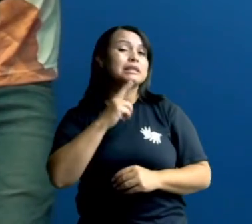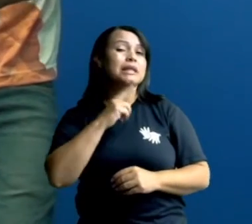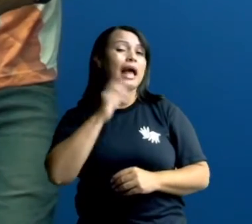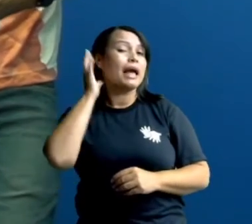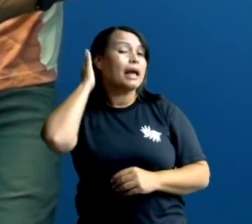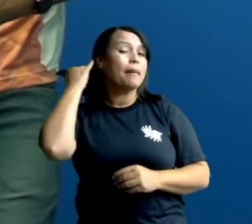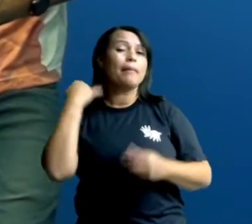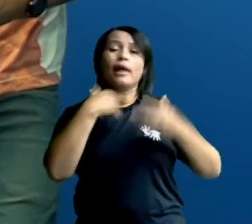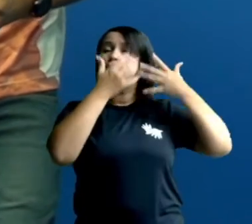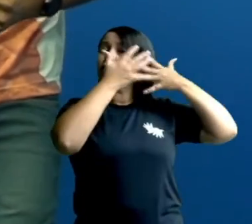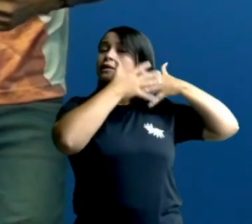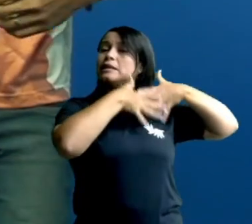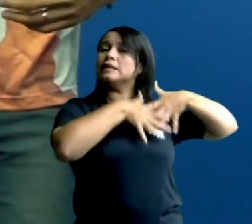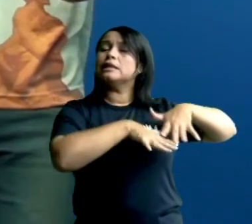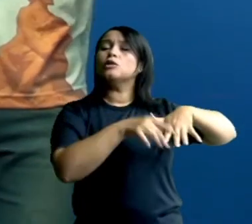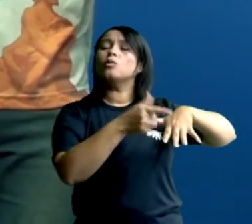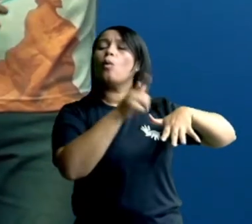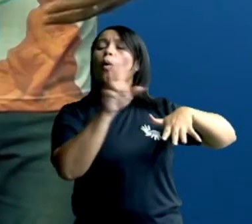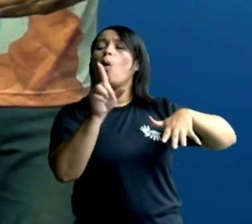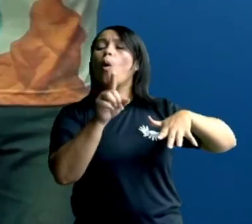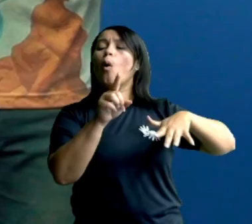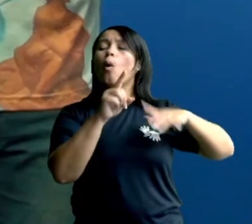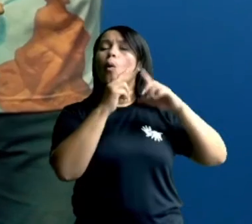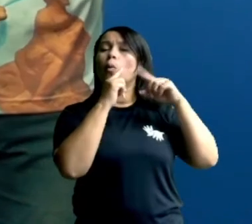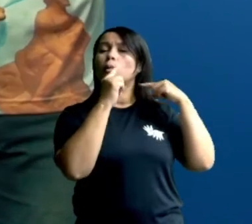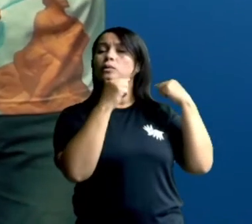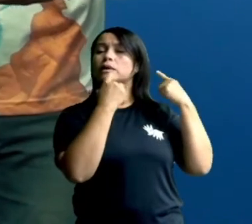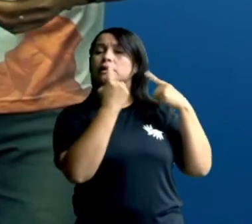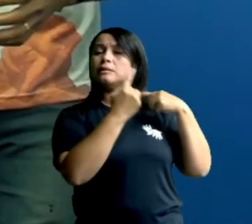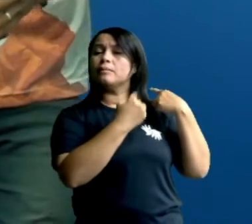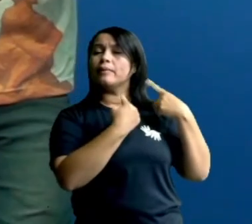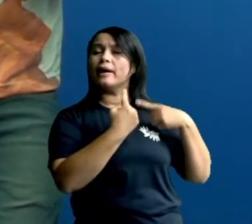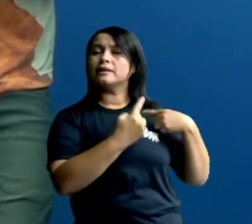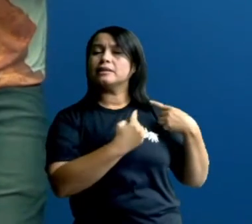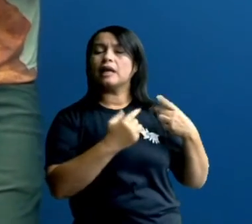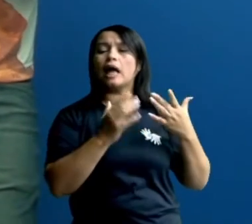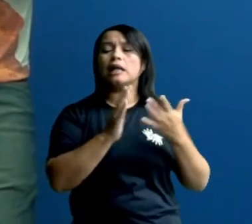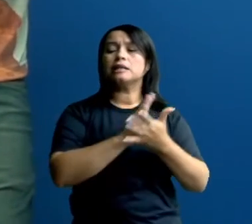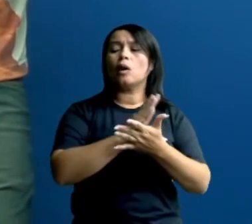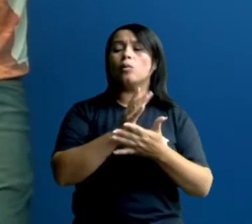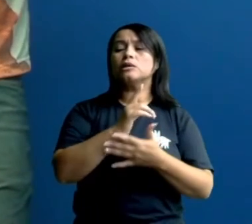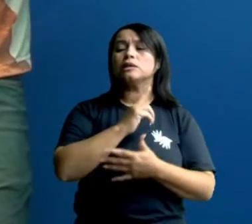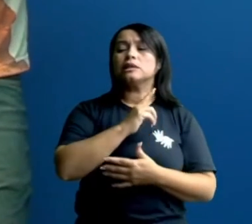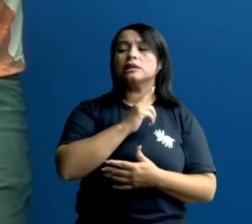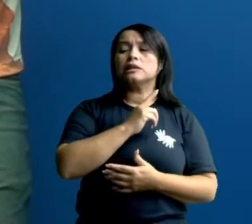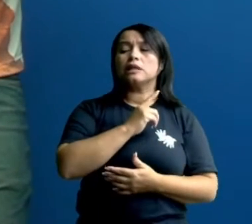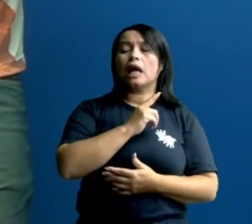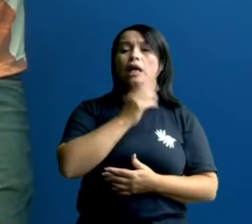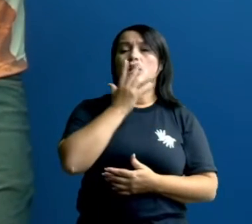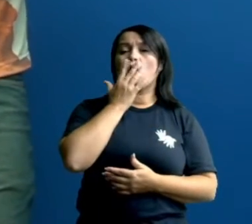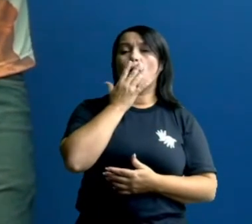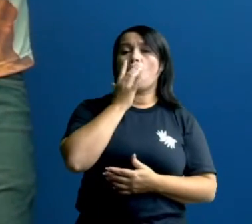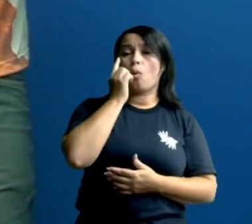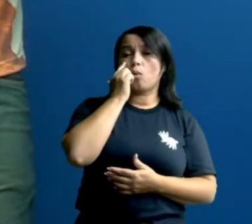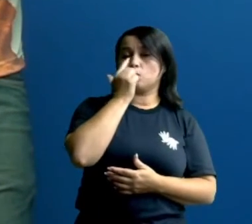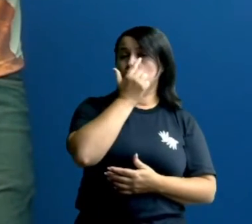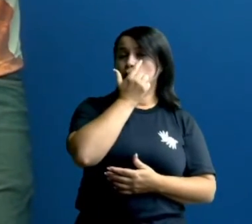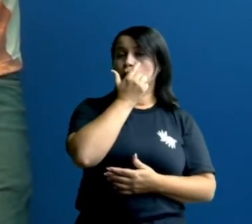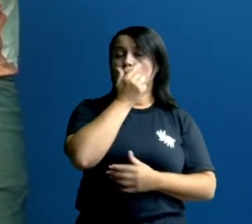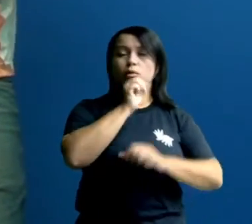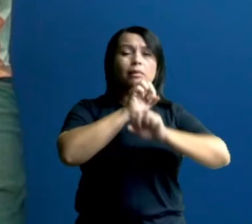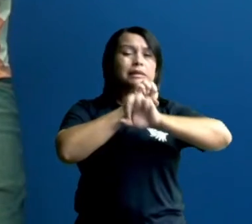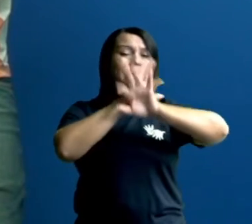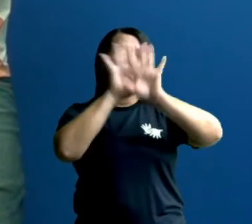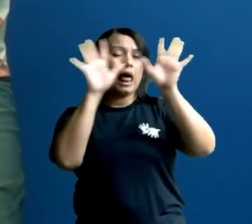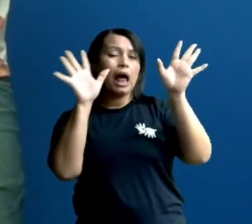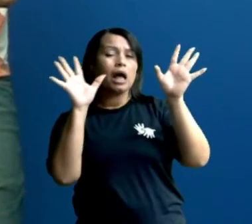cabelos mais lisos, outras possuem cabelos mais encaracolados. Algumas pessoas têm tonalidade de olhos mais